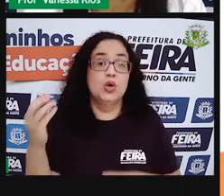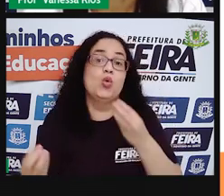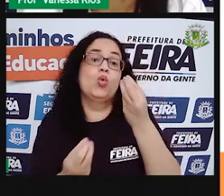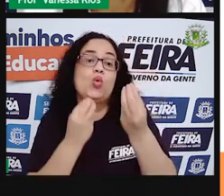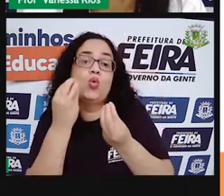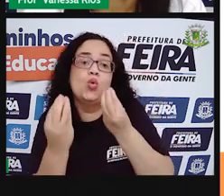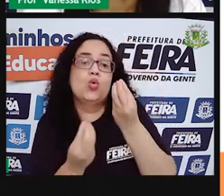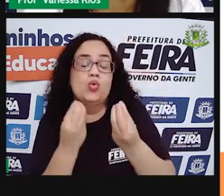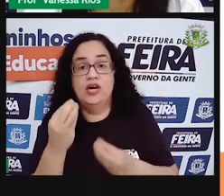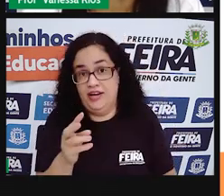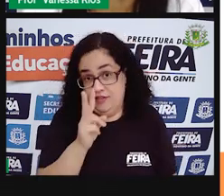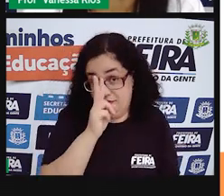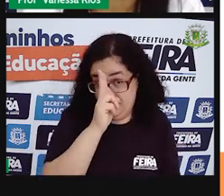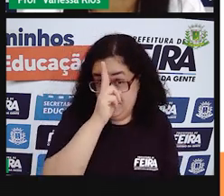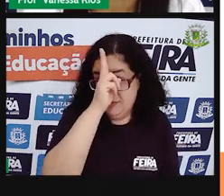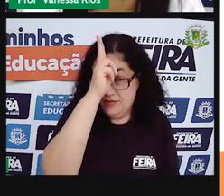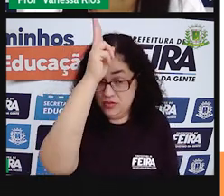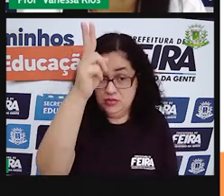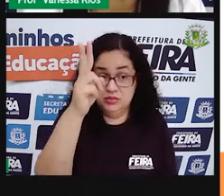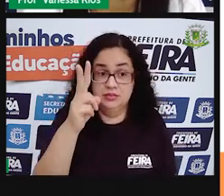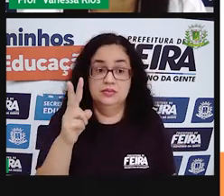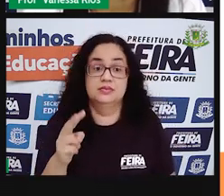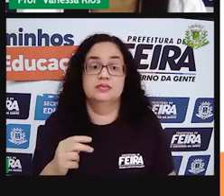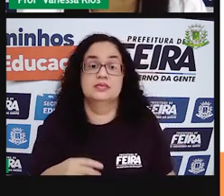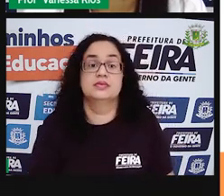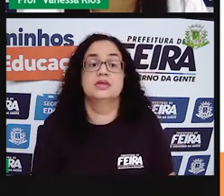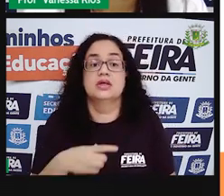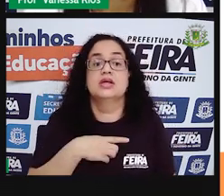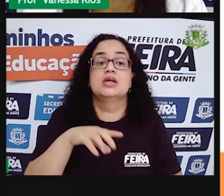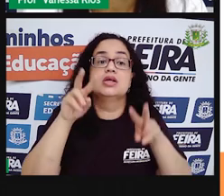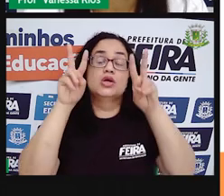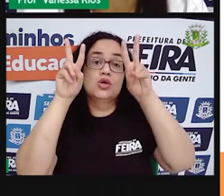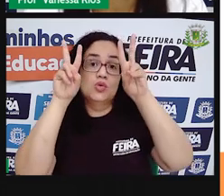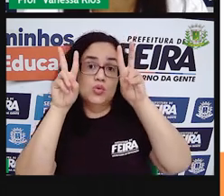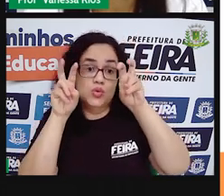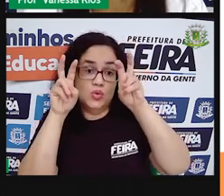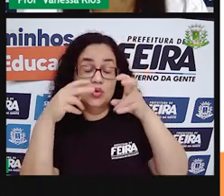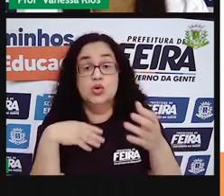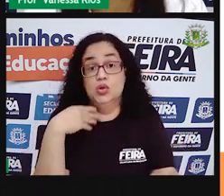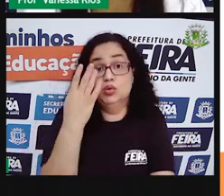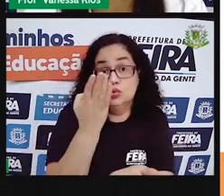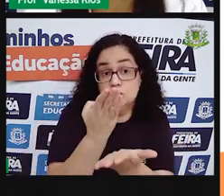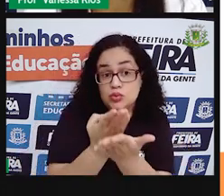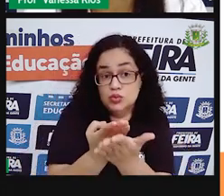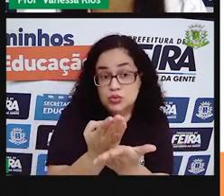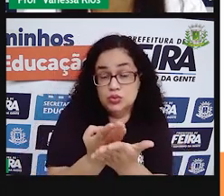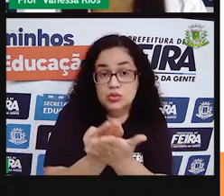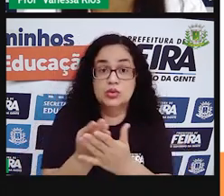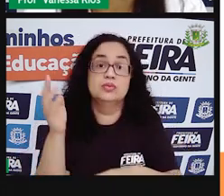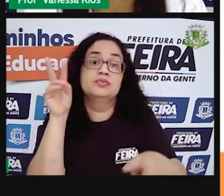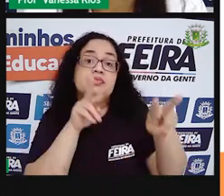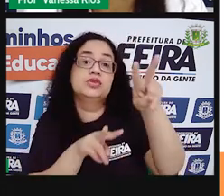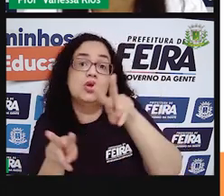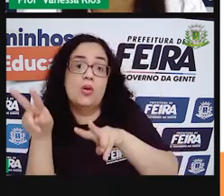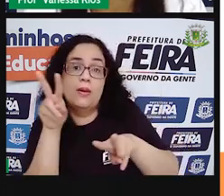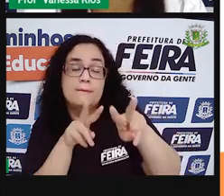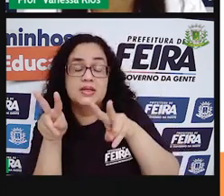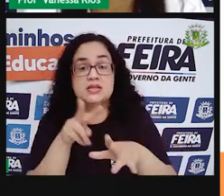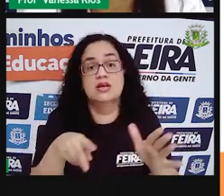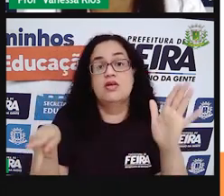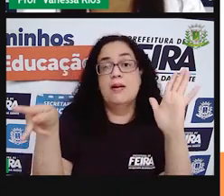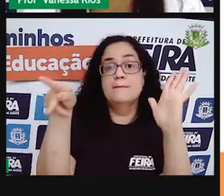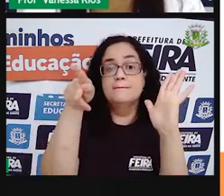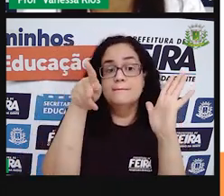né, numa força sendo rompida. E aí é sobre isso que a gente estuda quando a gente observa essa